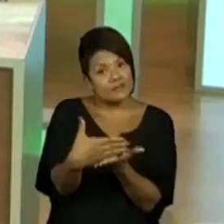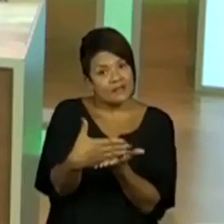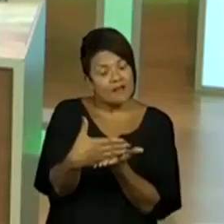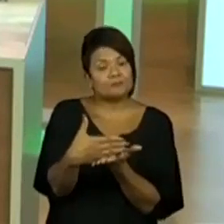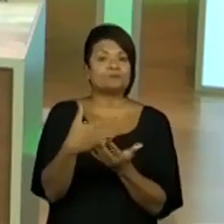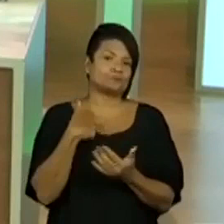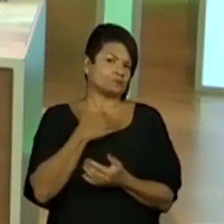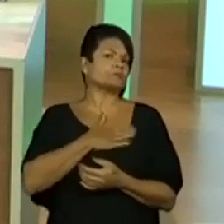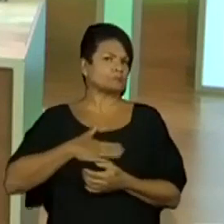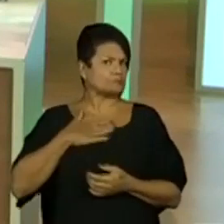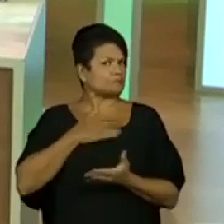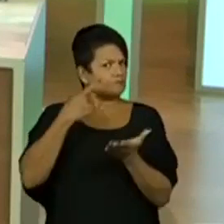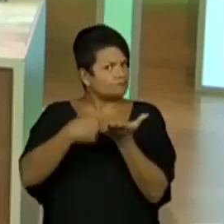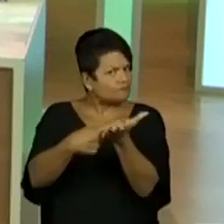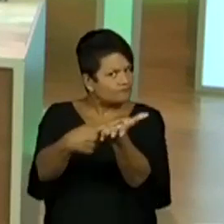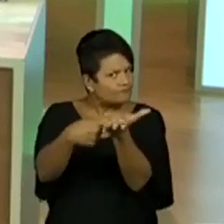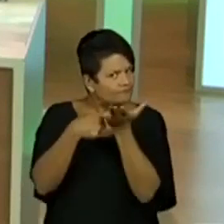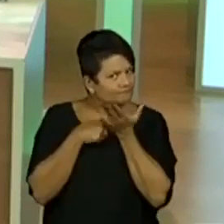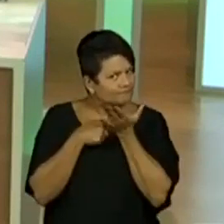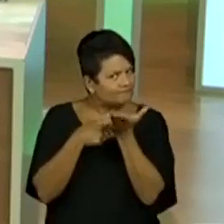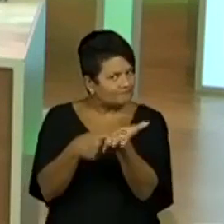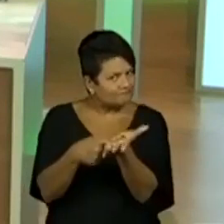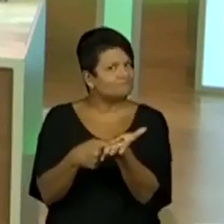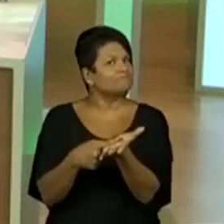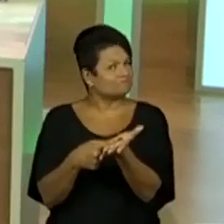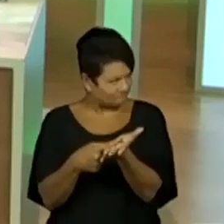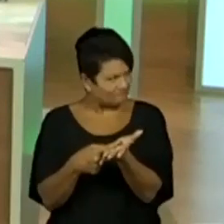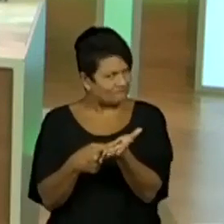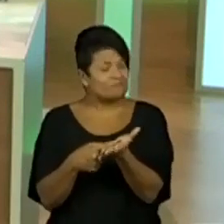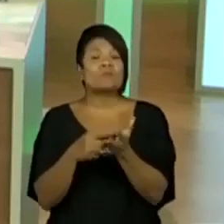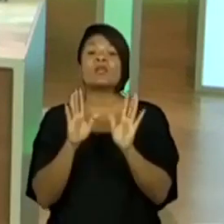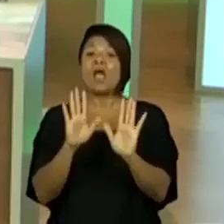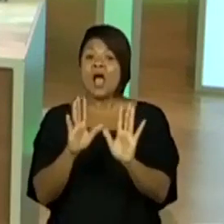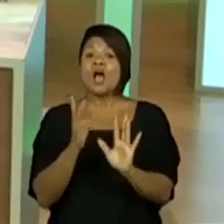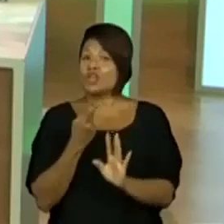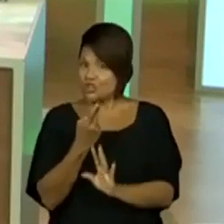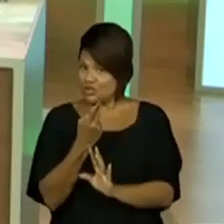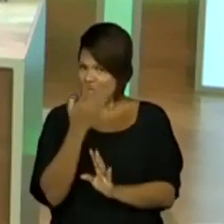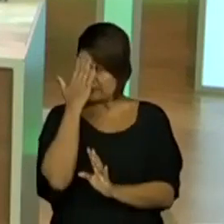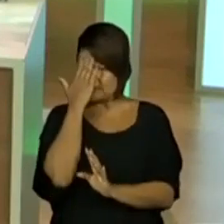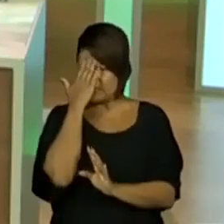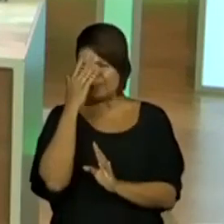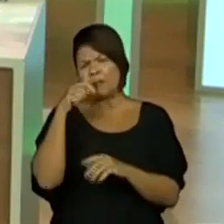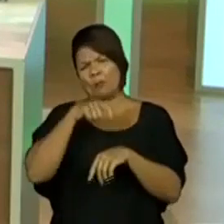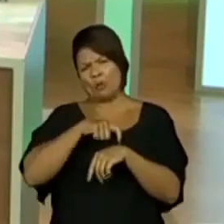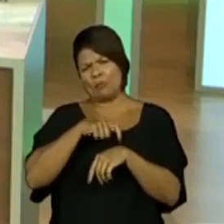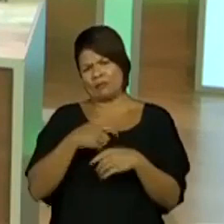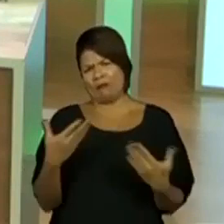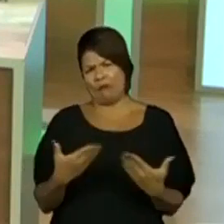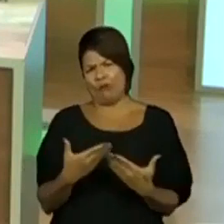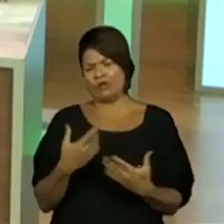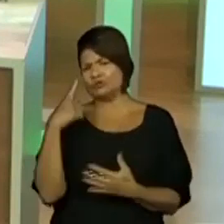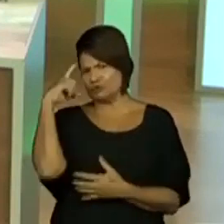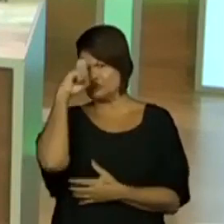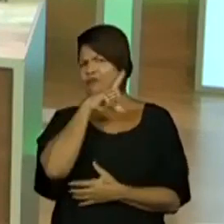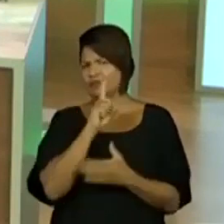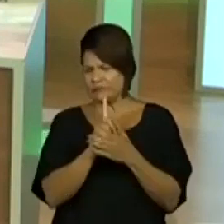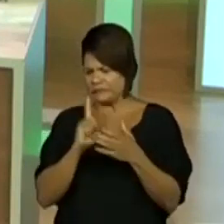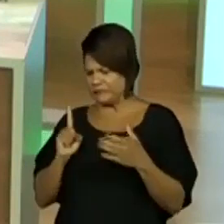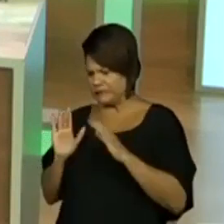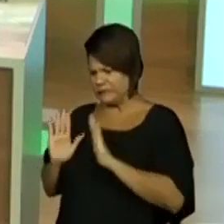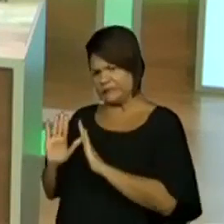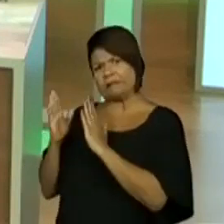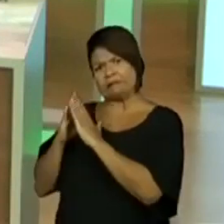de fazer um combinado com vocês. Nós sabemos que este momento está sendo muito difícil,